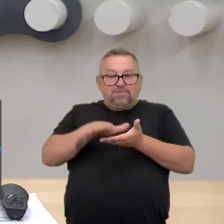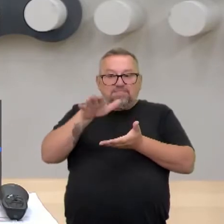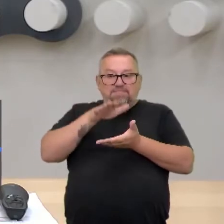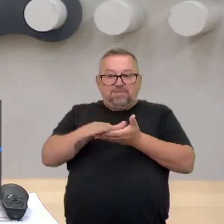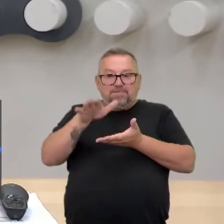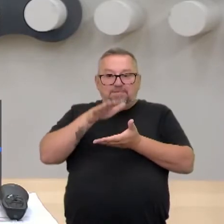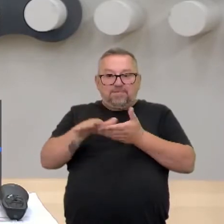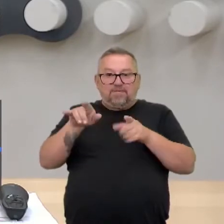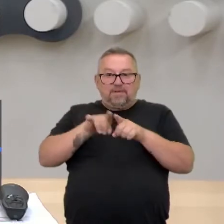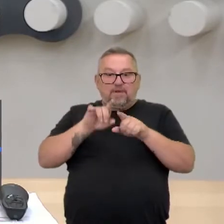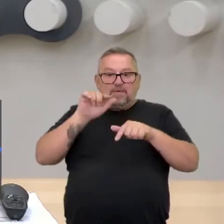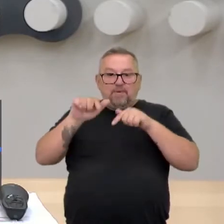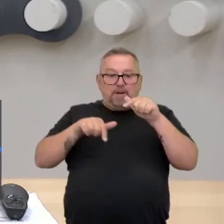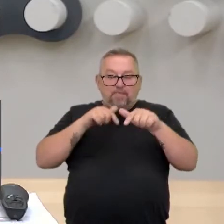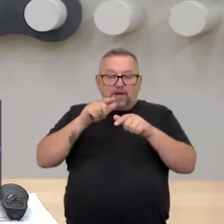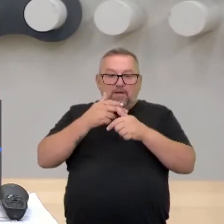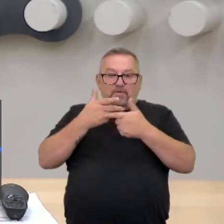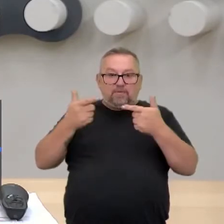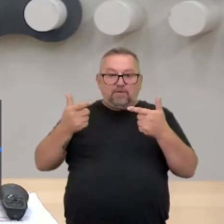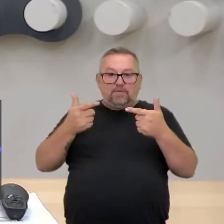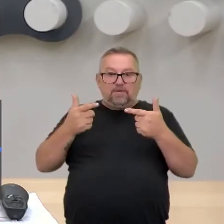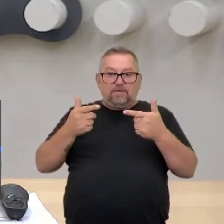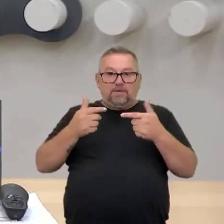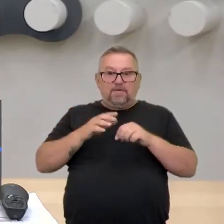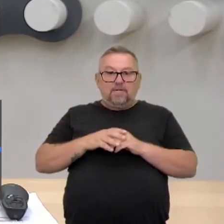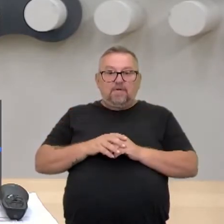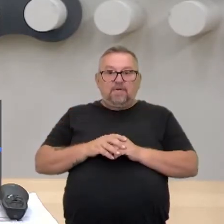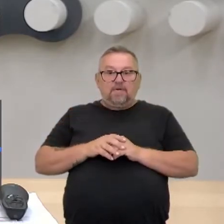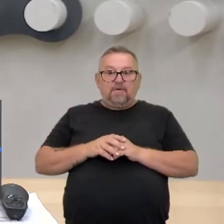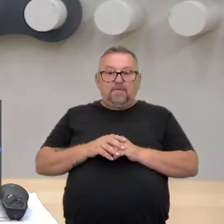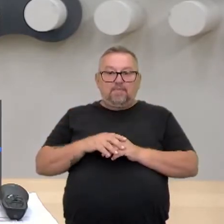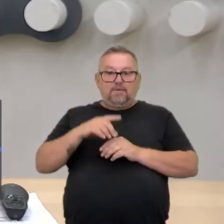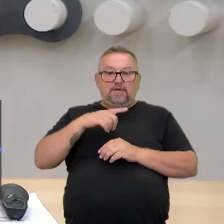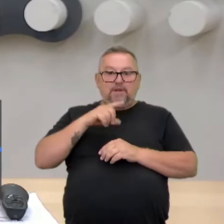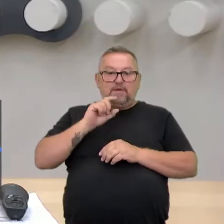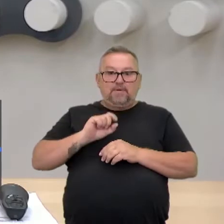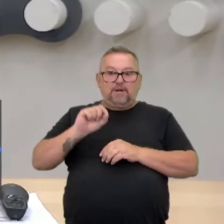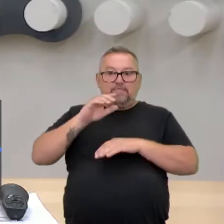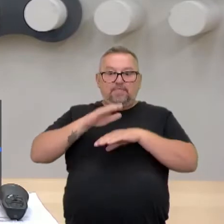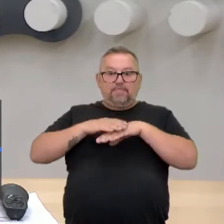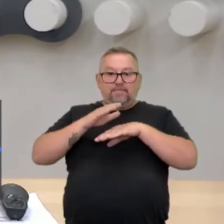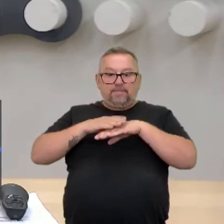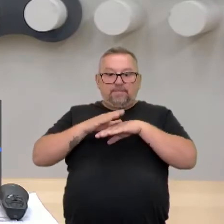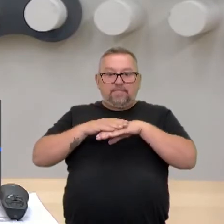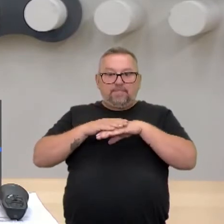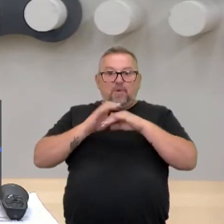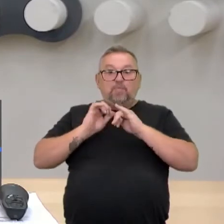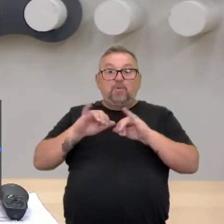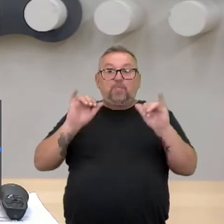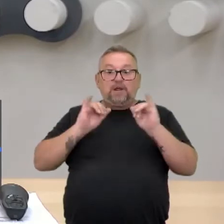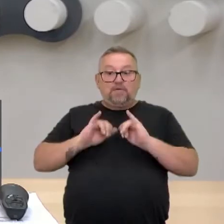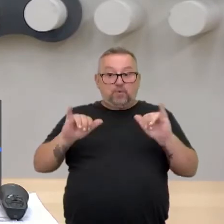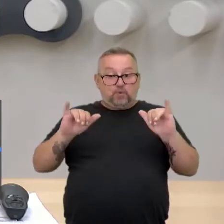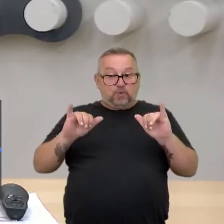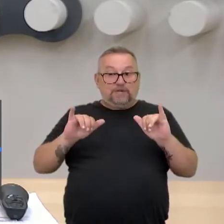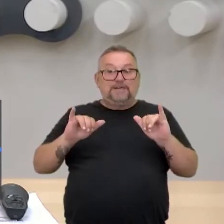tempo trabalho eo esforço necessários para a gente ter em mãos né publicações